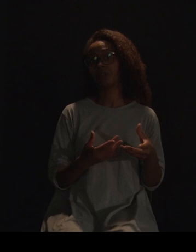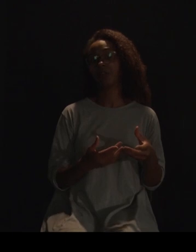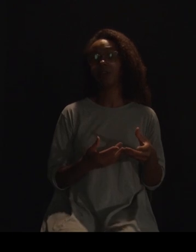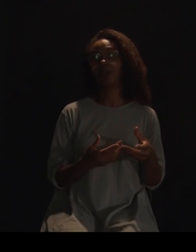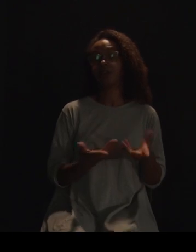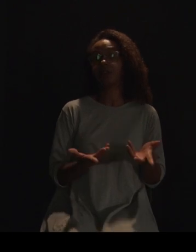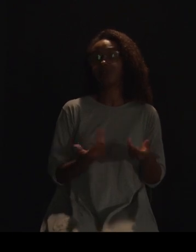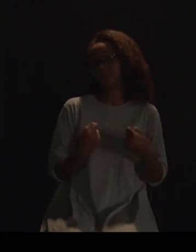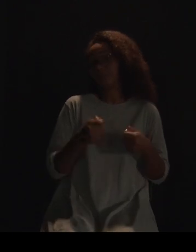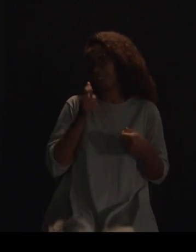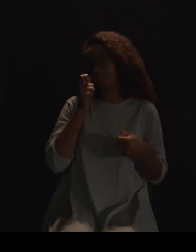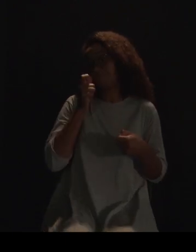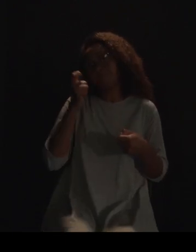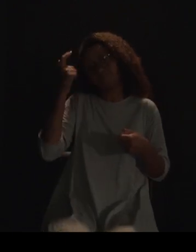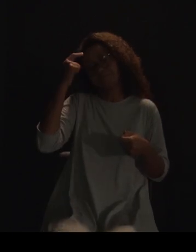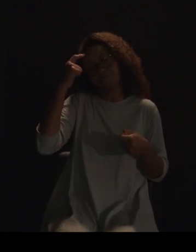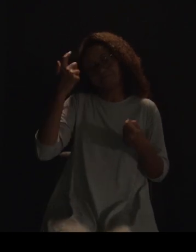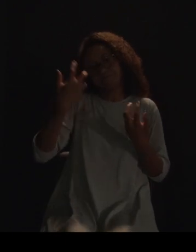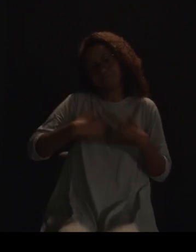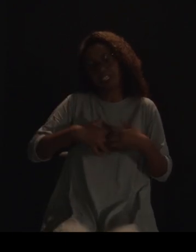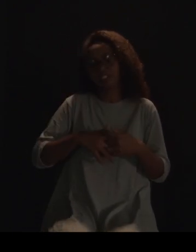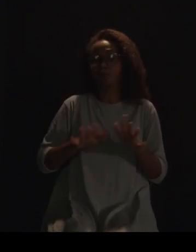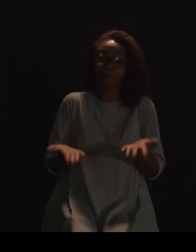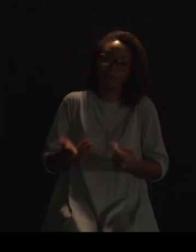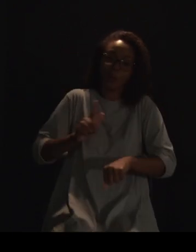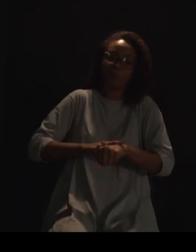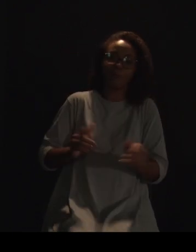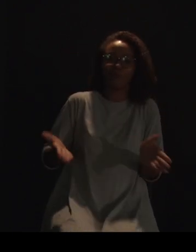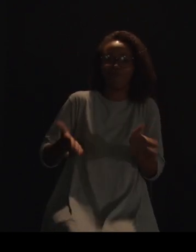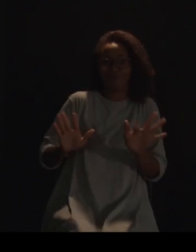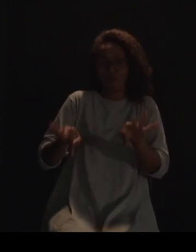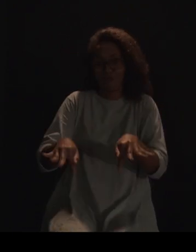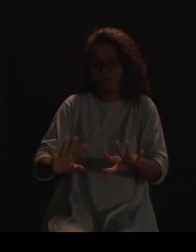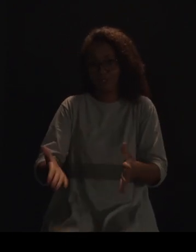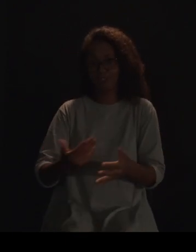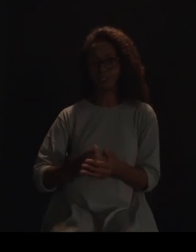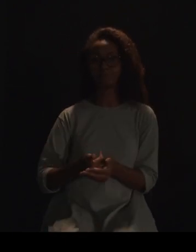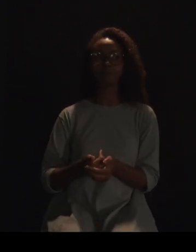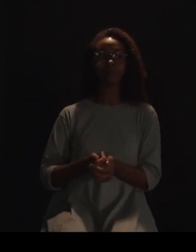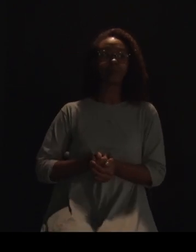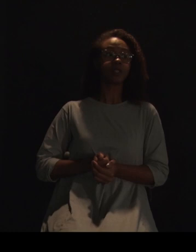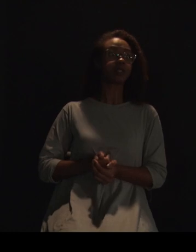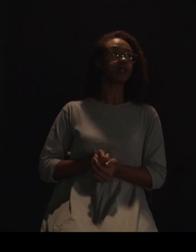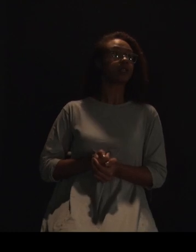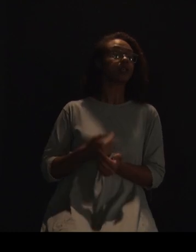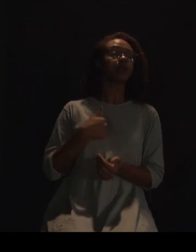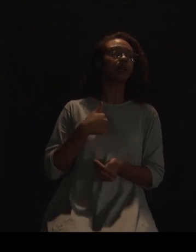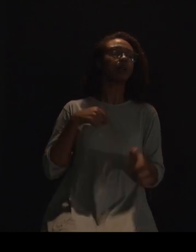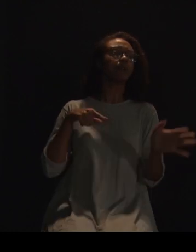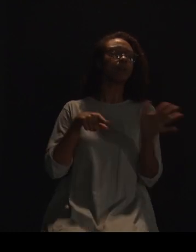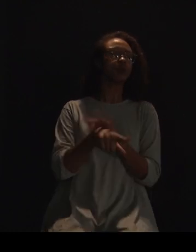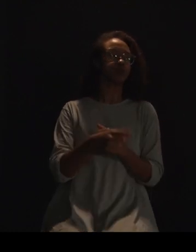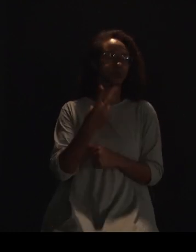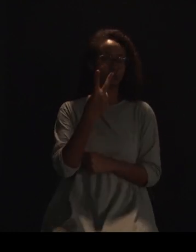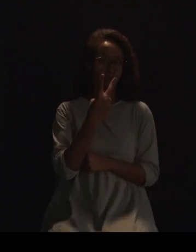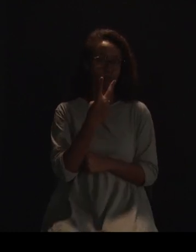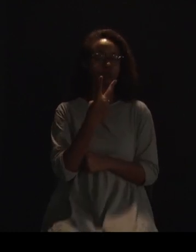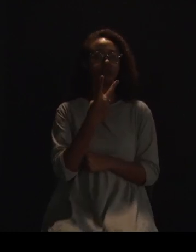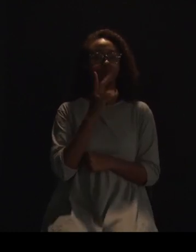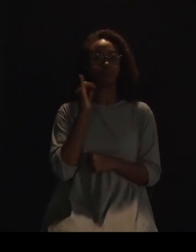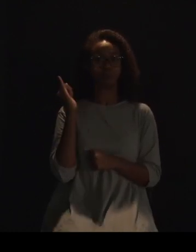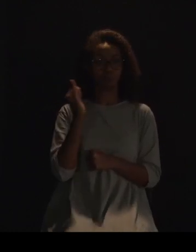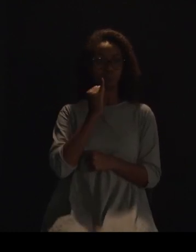pensado nosso tempo está terminando por essa pressa mesa vou fazer duas perguntas aqui que são relevantes